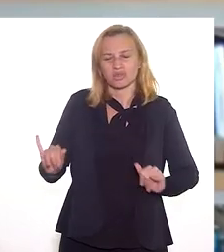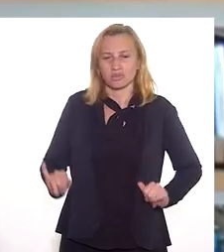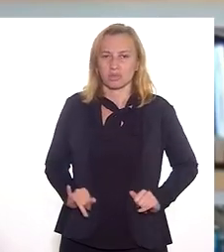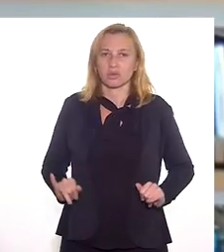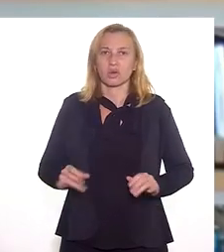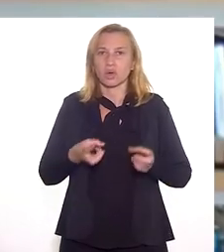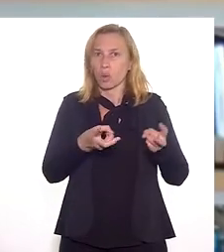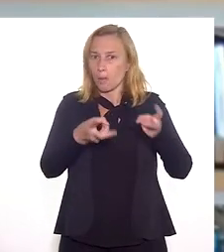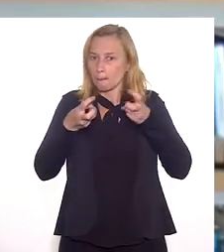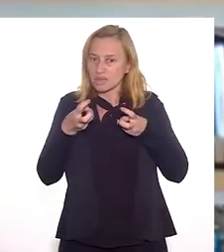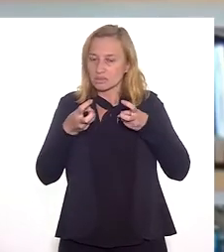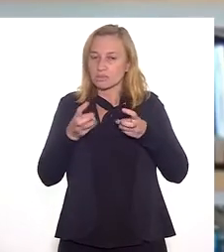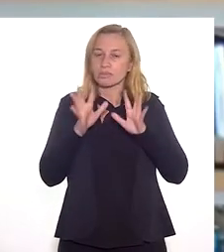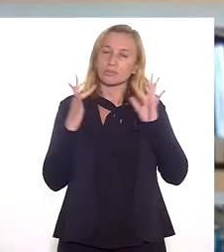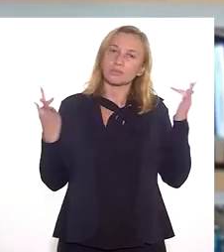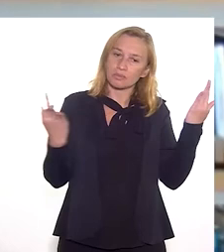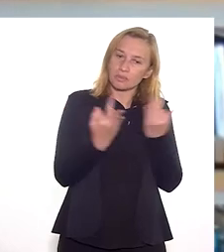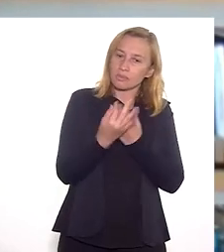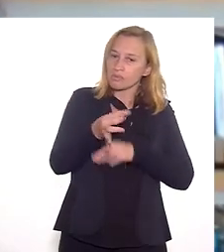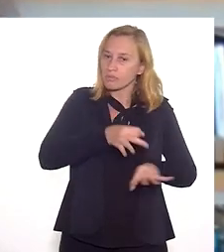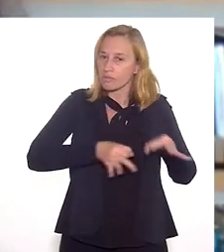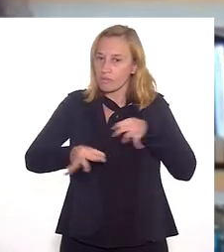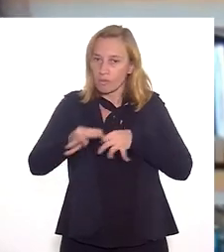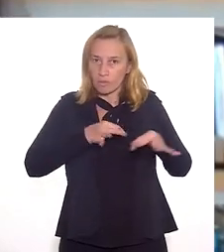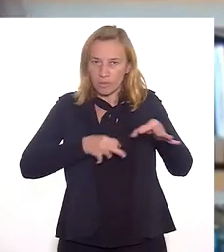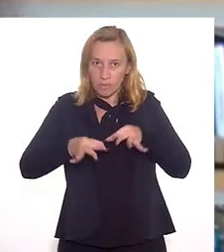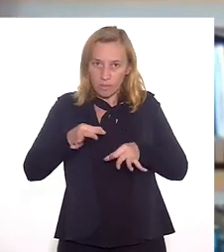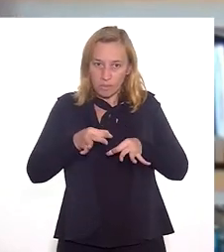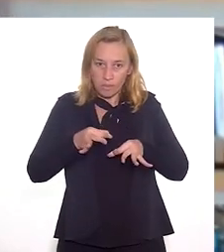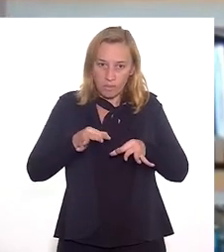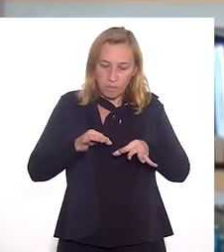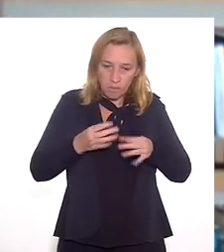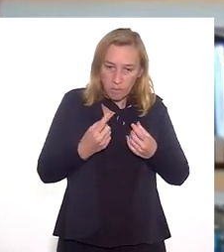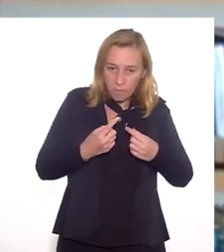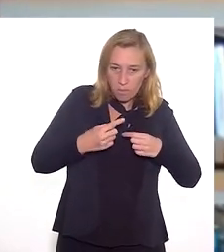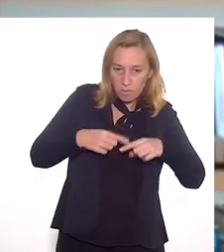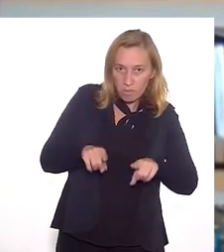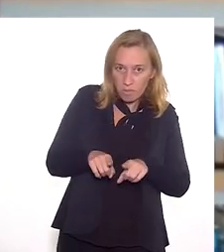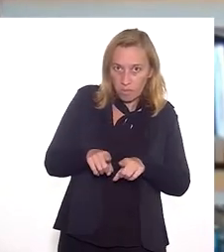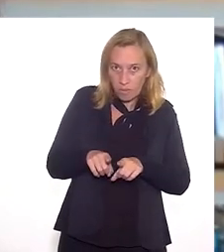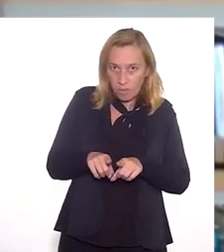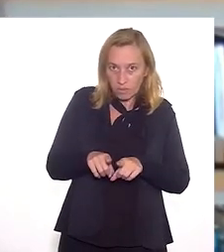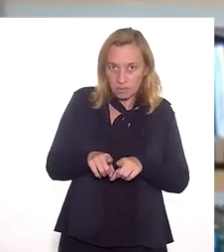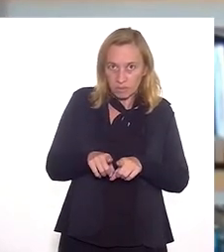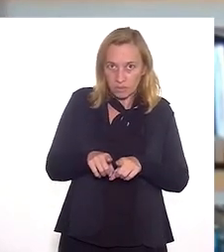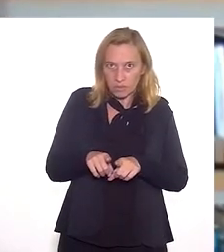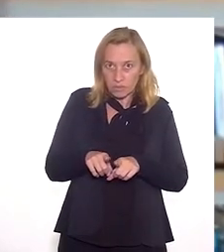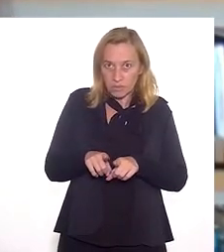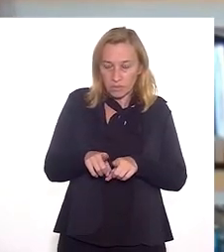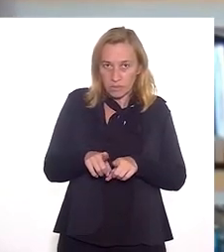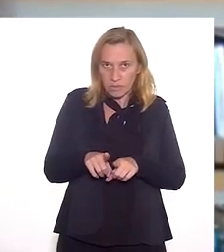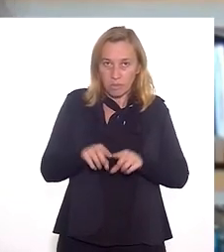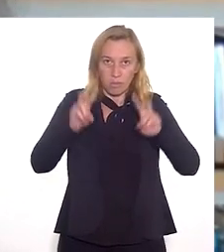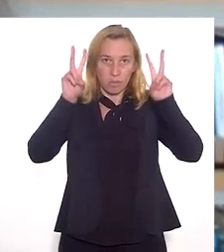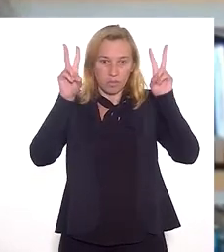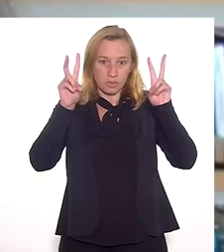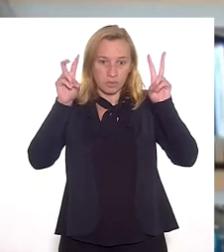dói menos. E o que eu percebo é que as famílias que se organizam e que